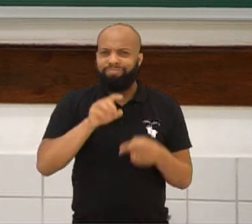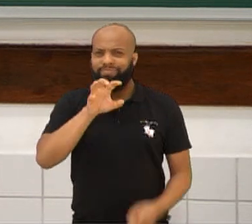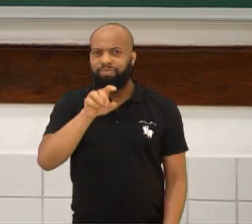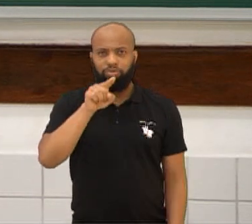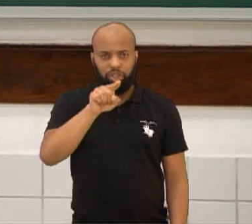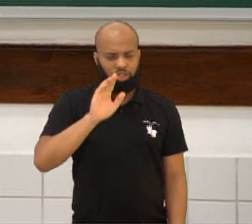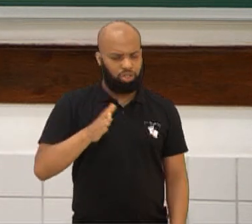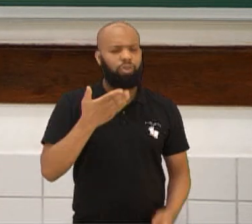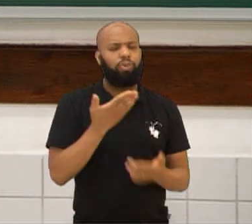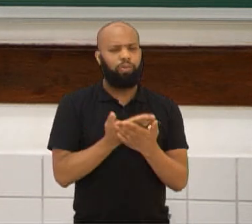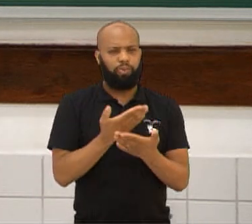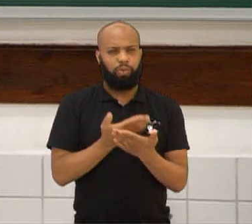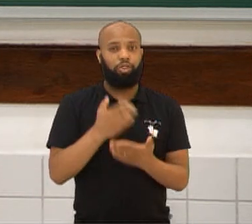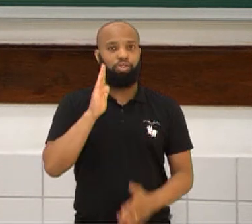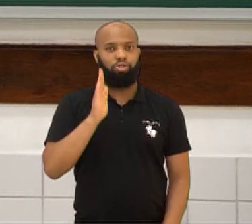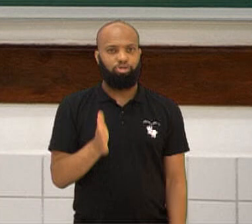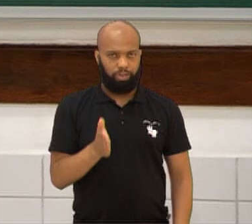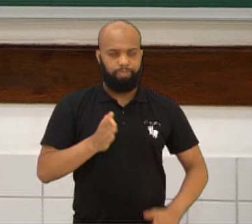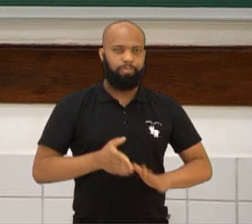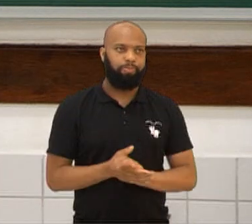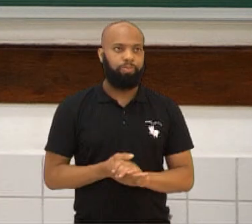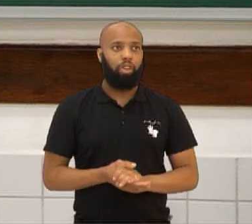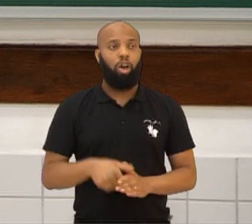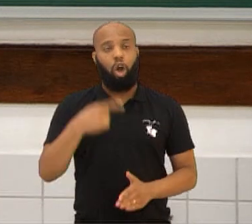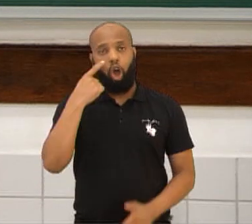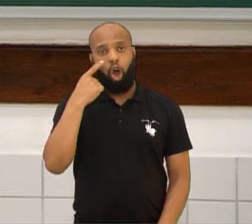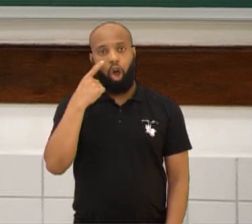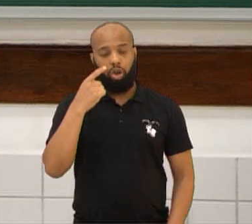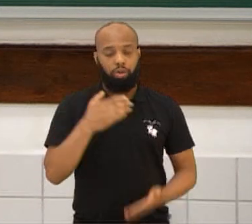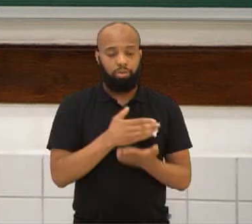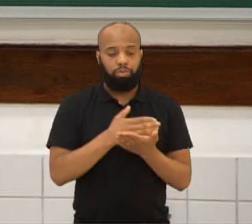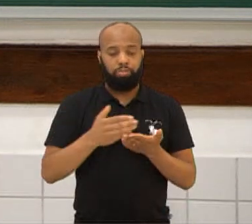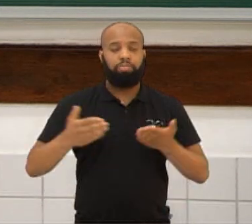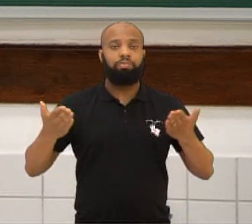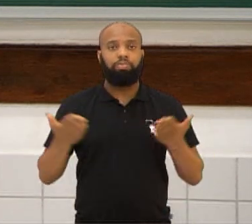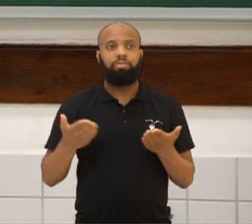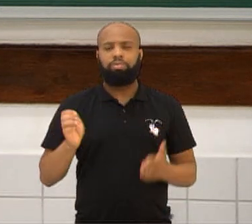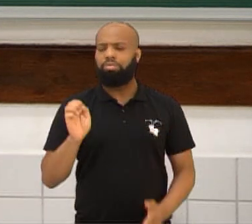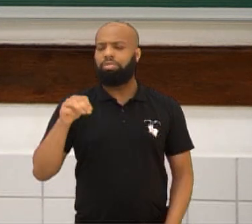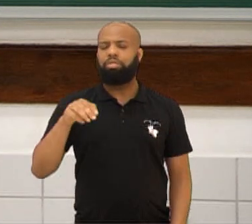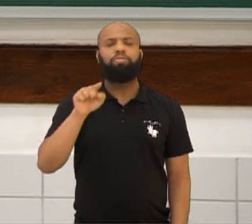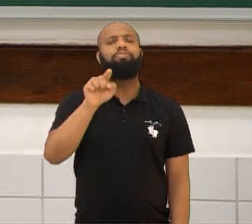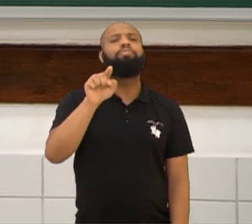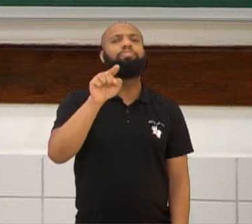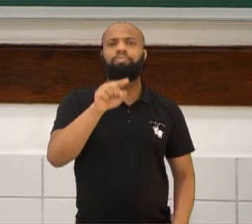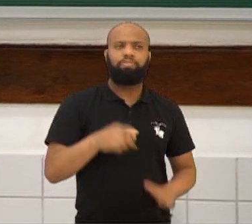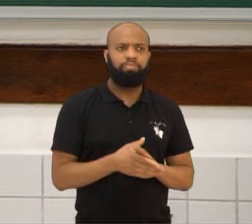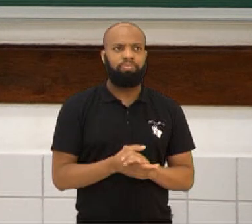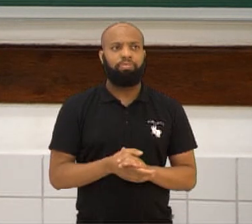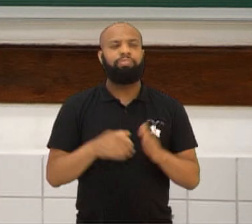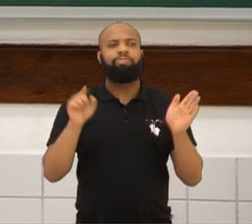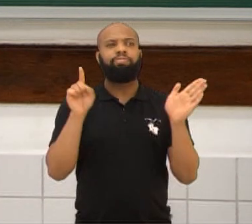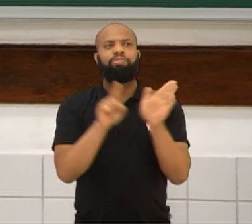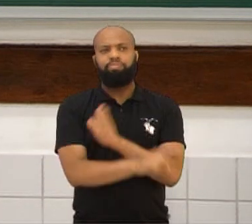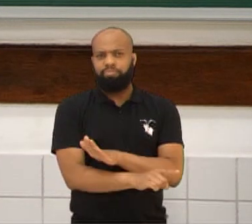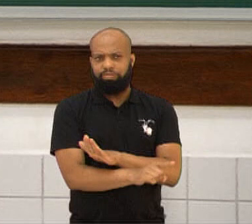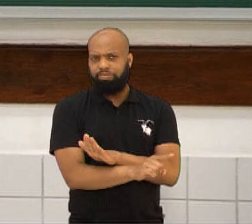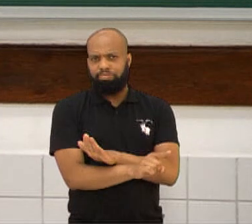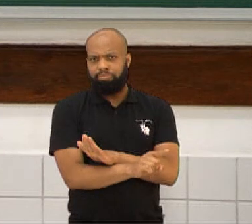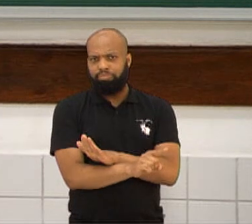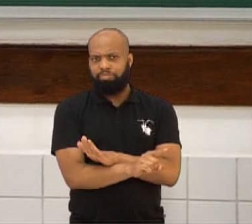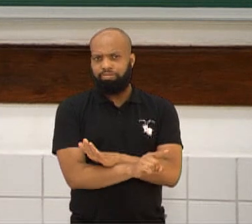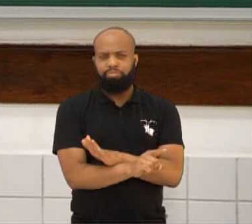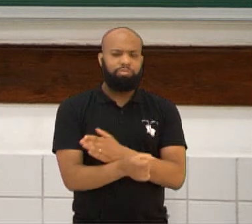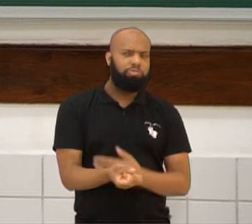você já estudou. Eu coloquei aqui para começo de conversa, quem é você? Essa é uma pergunta